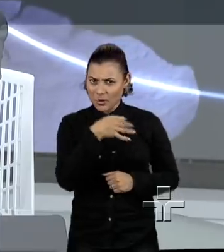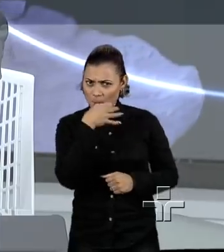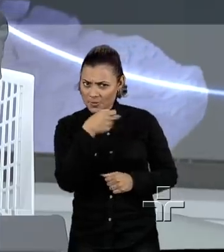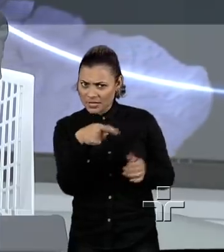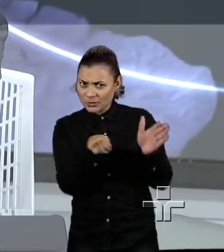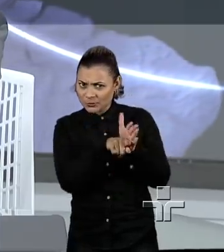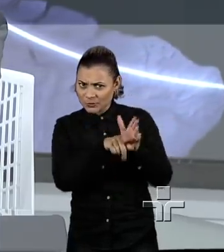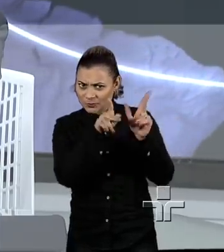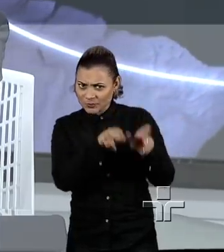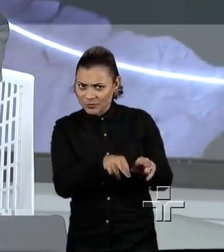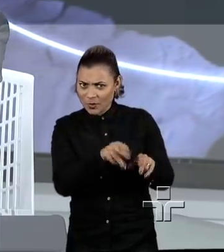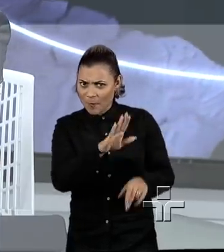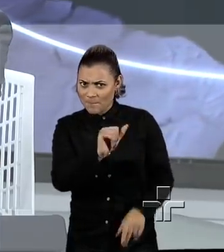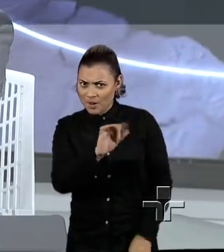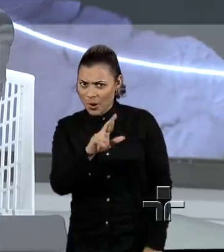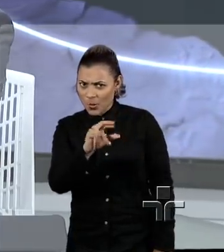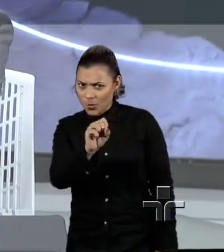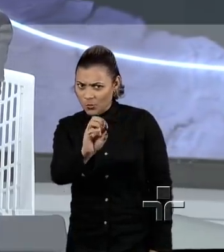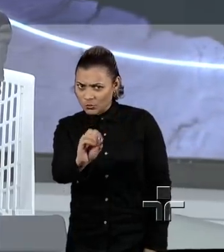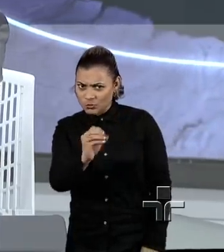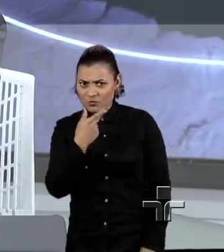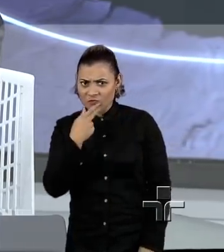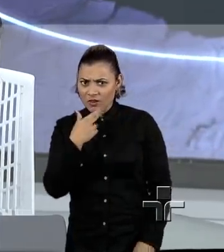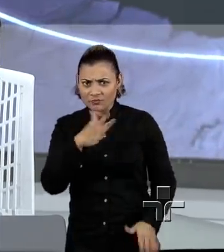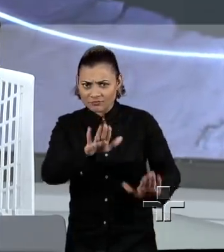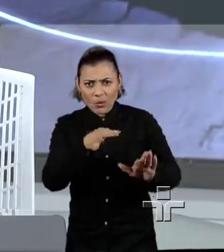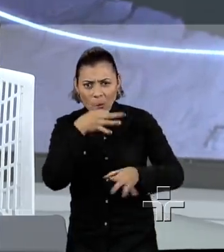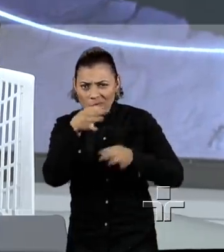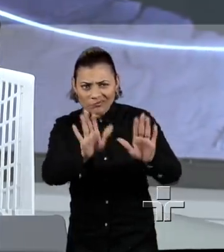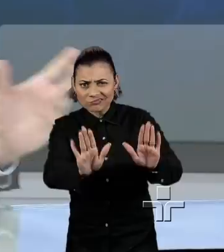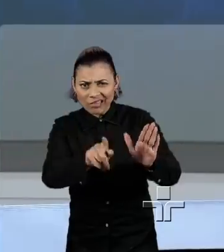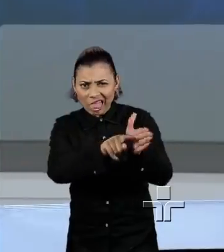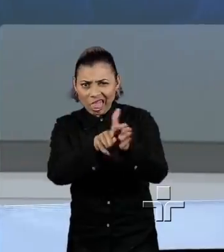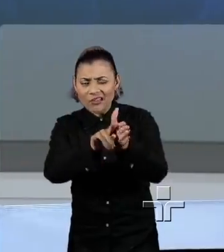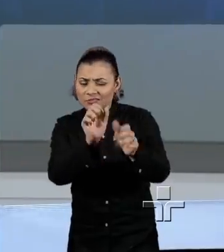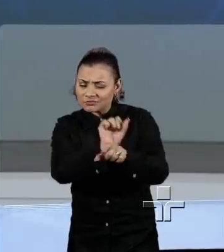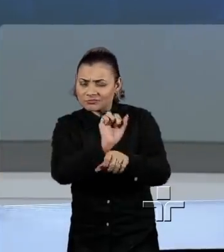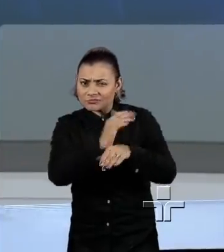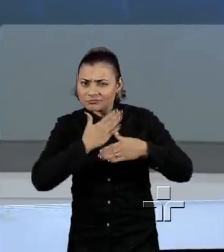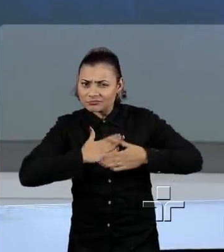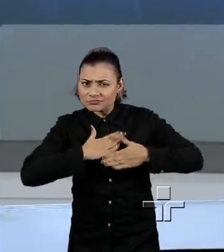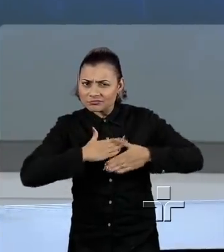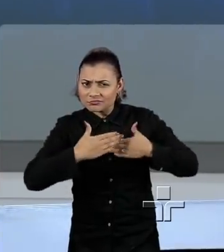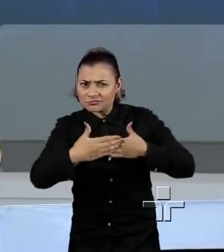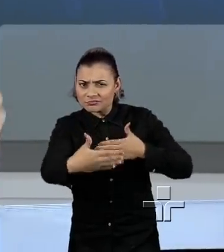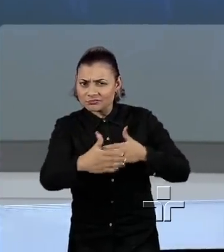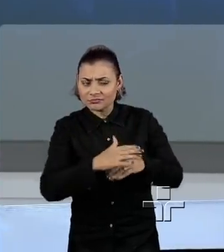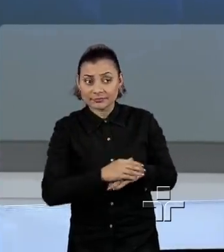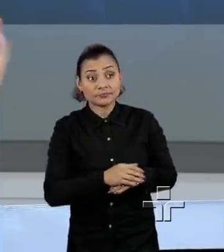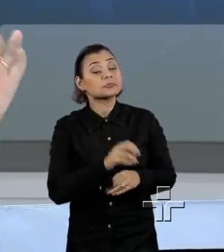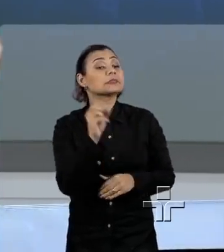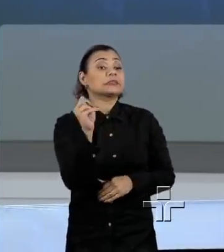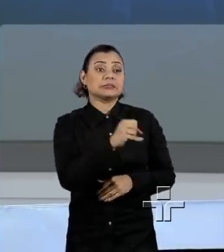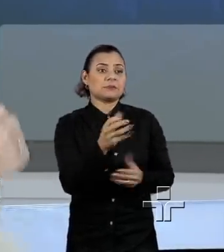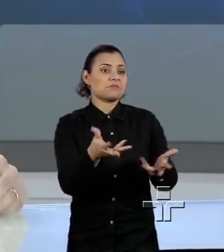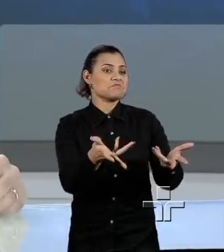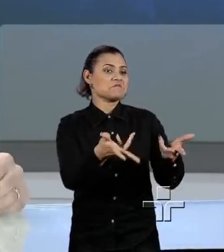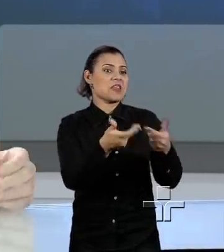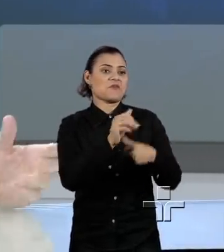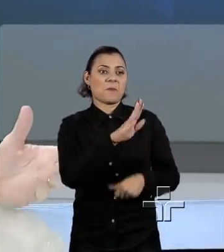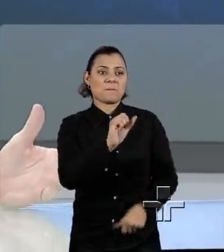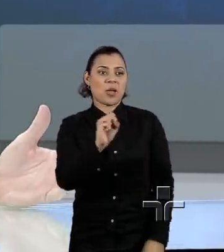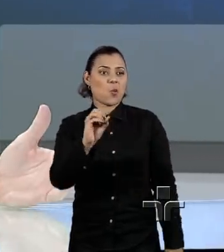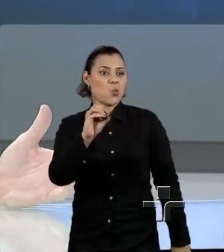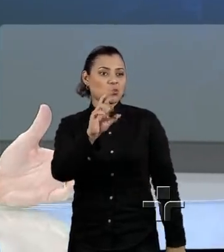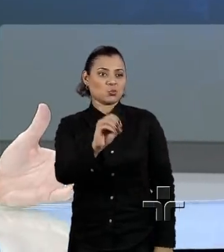ministro Barroso, que não era hora de formar juízo, não é hora de formar juízo? Eu ia comentar exatamente isso. Que comentário excelente do ministro Barroso.